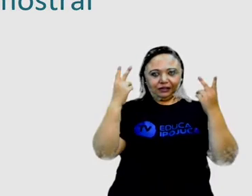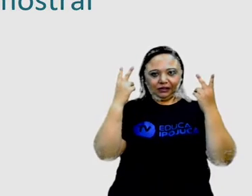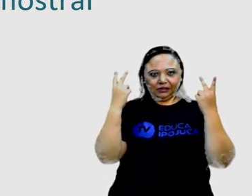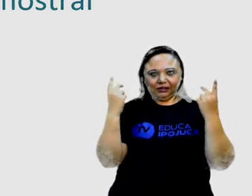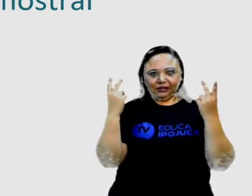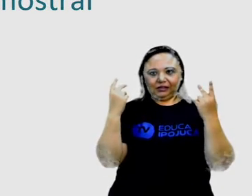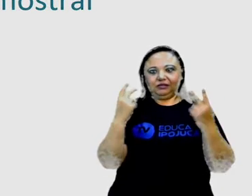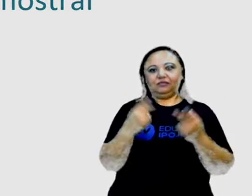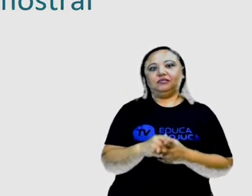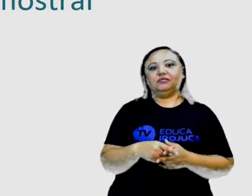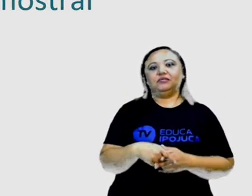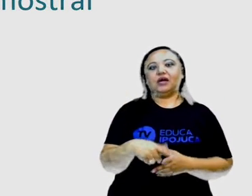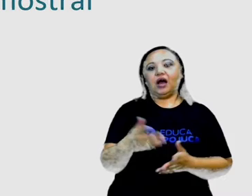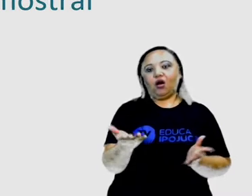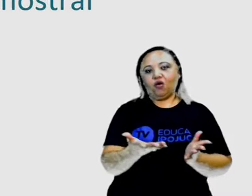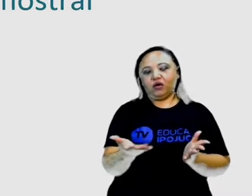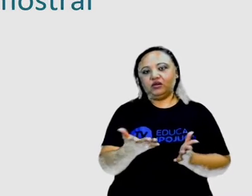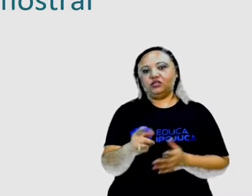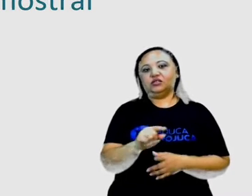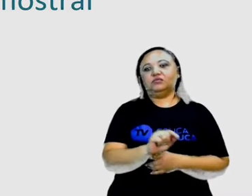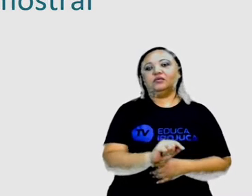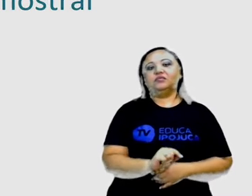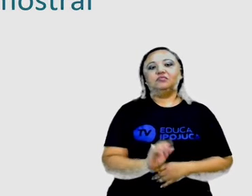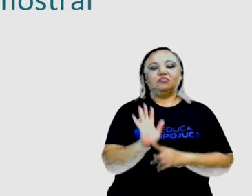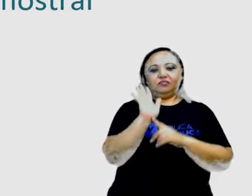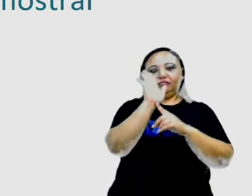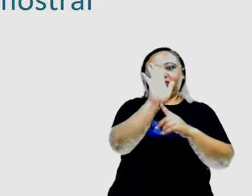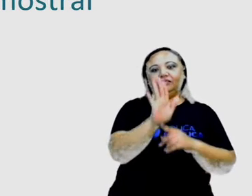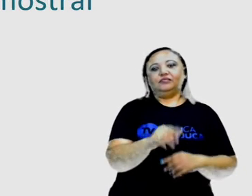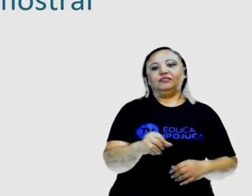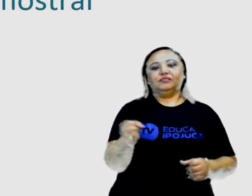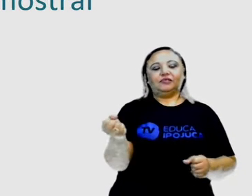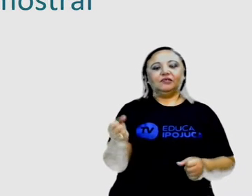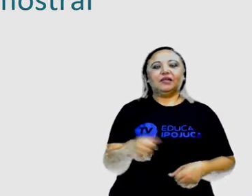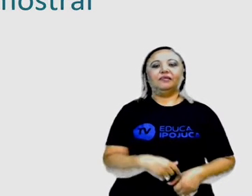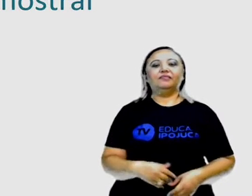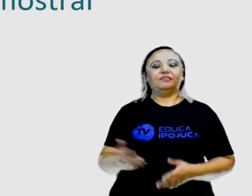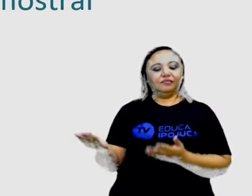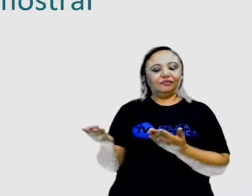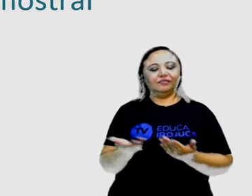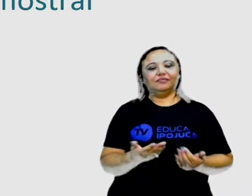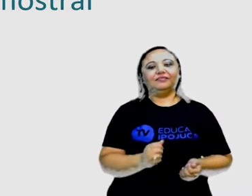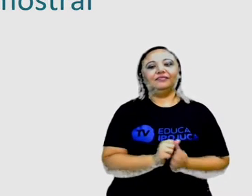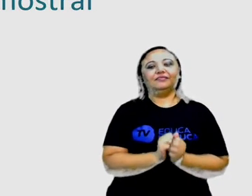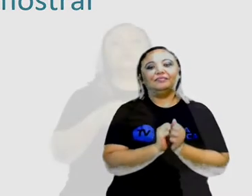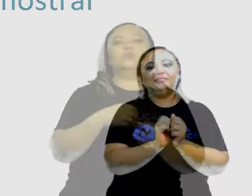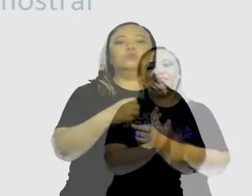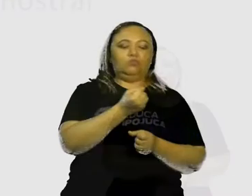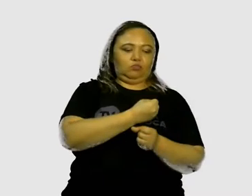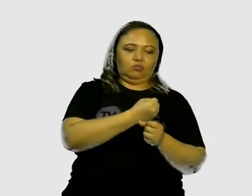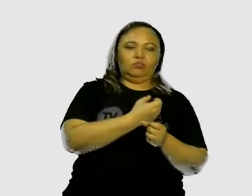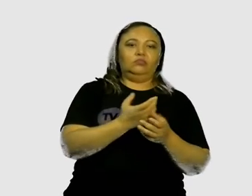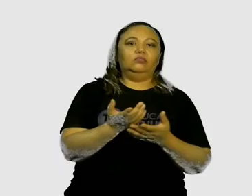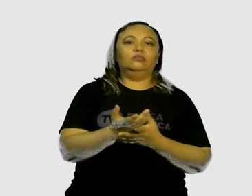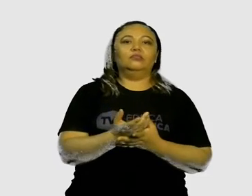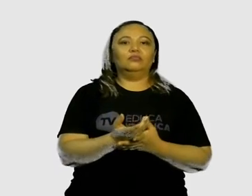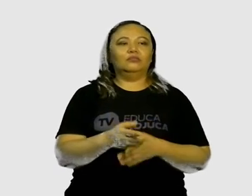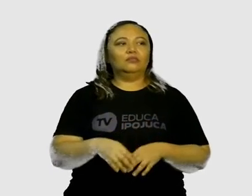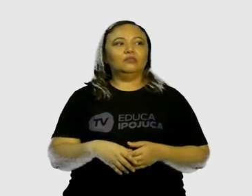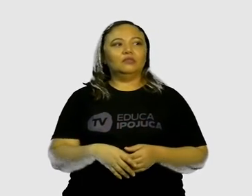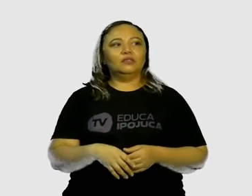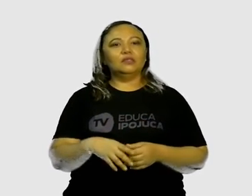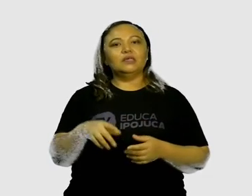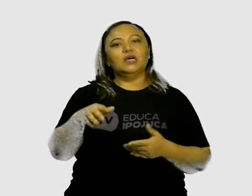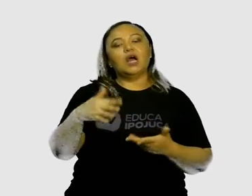de espaço amostral preparados Então vamos juntos Oi E para